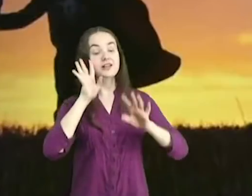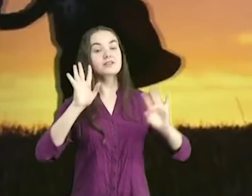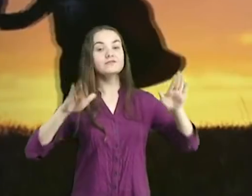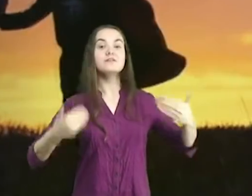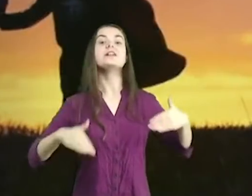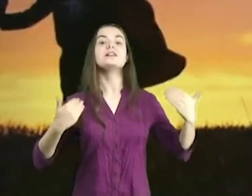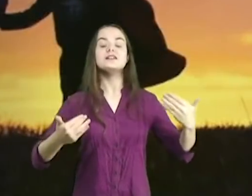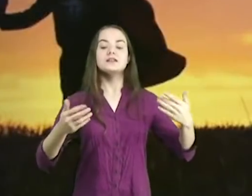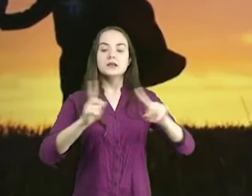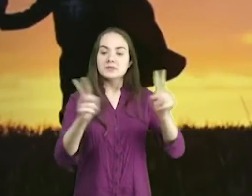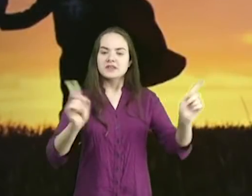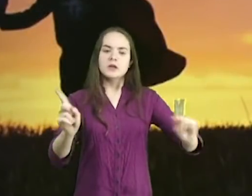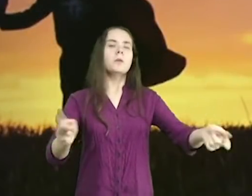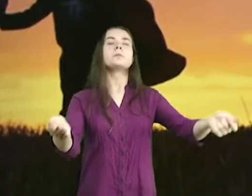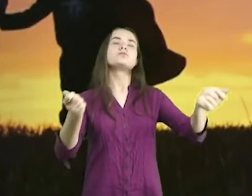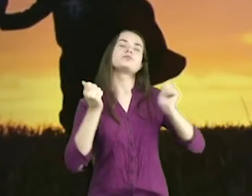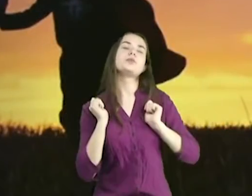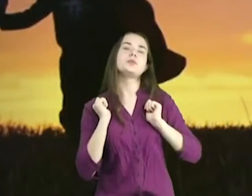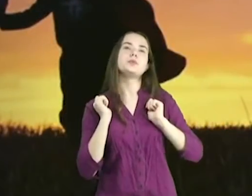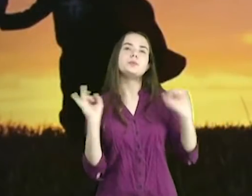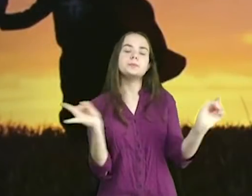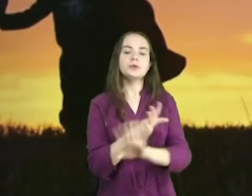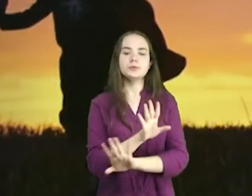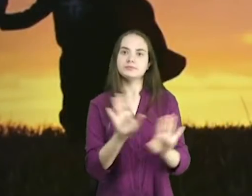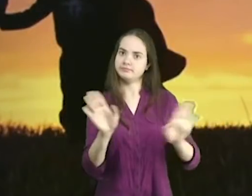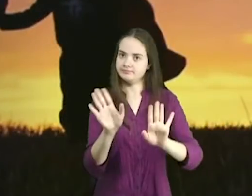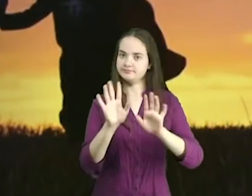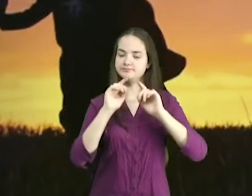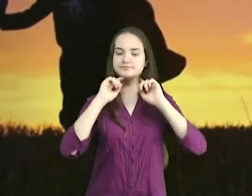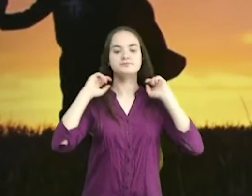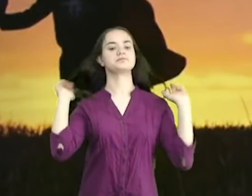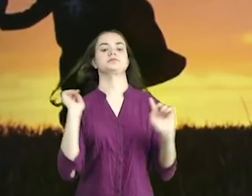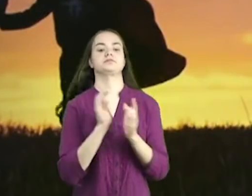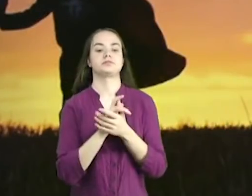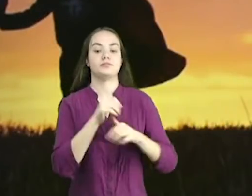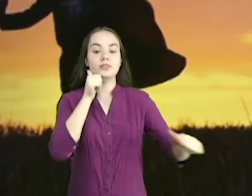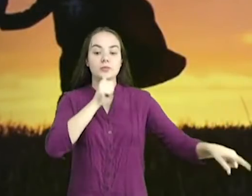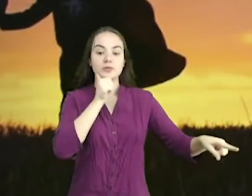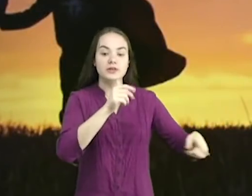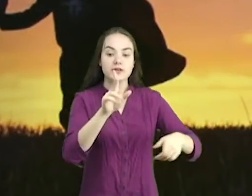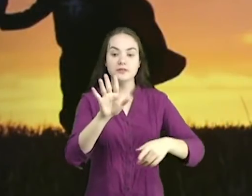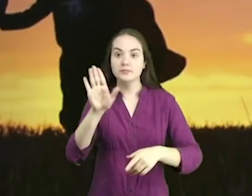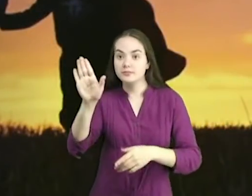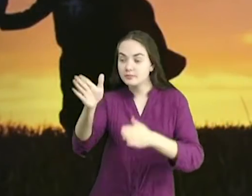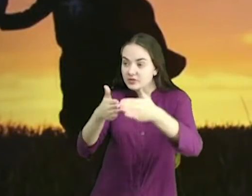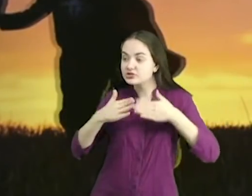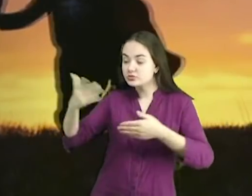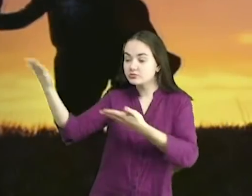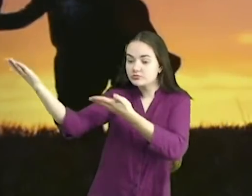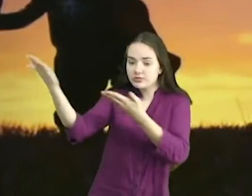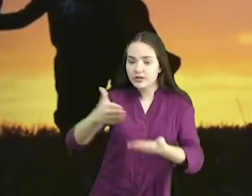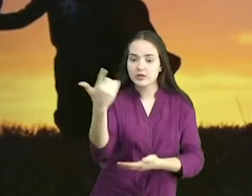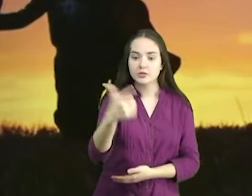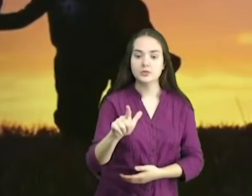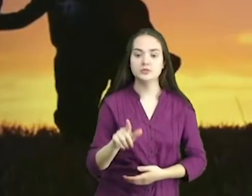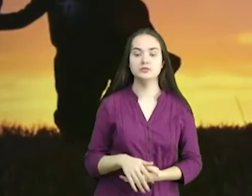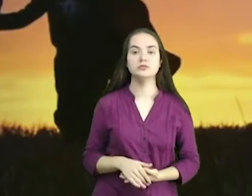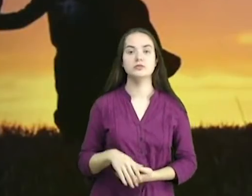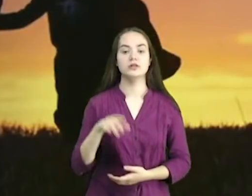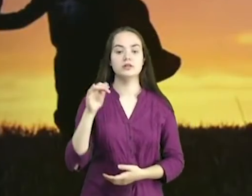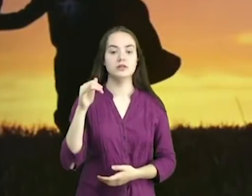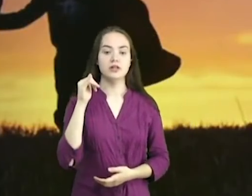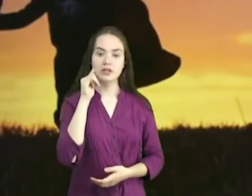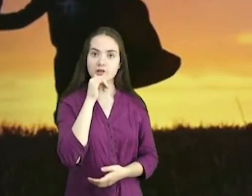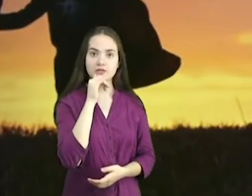nunca fique satisfeito. Ela diz, traga-me mais uma. Mas ele respondeu, já acabaram, então o azeite